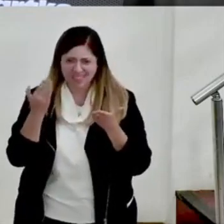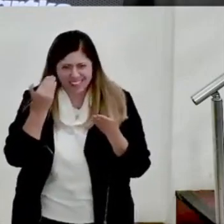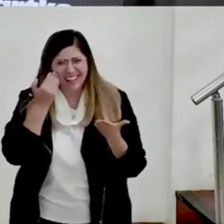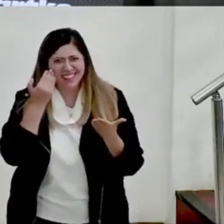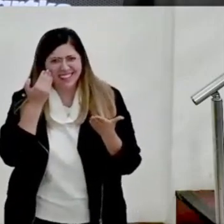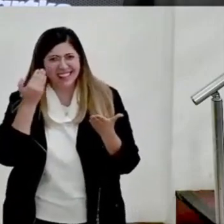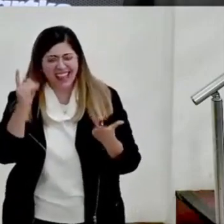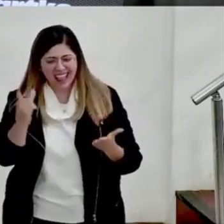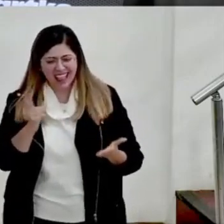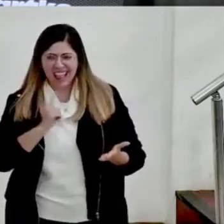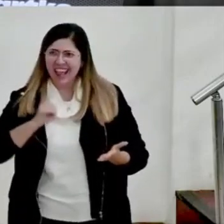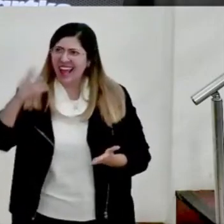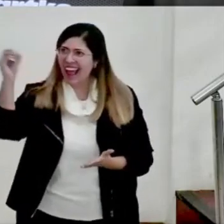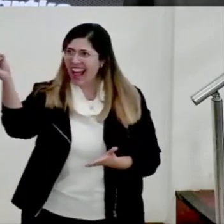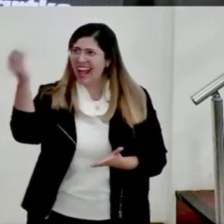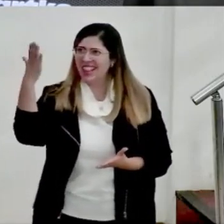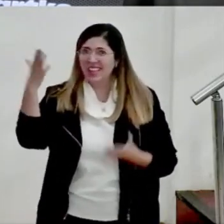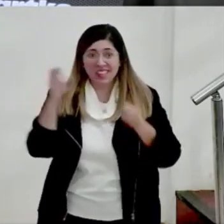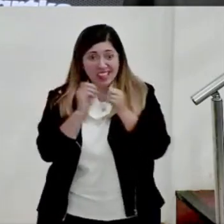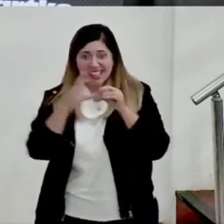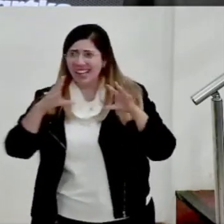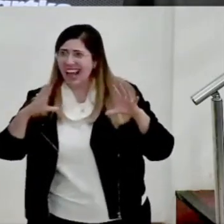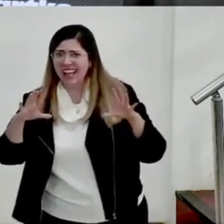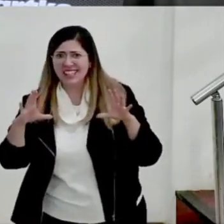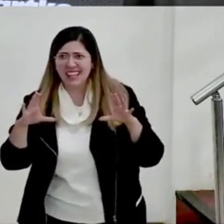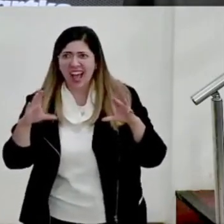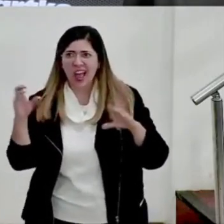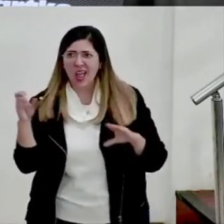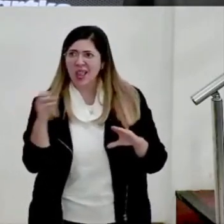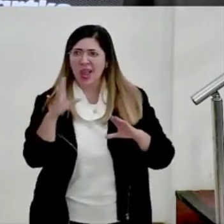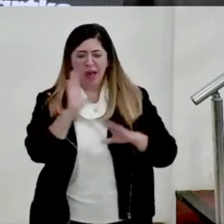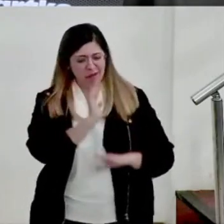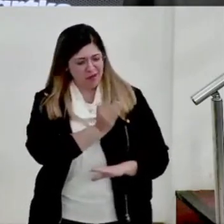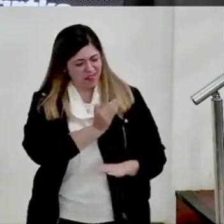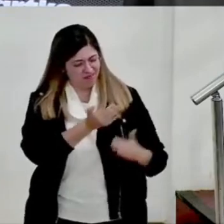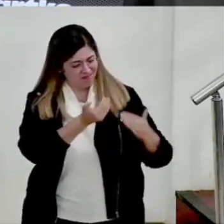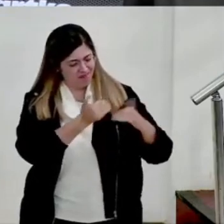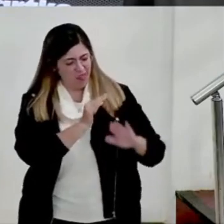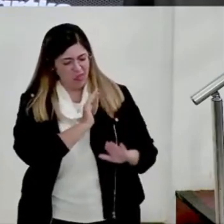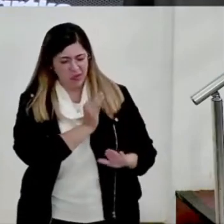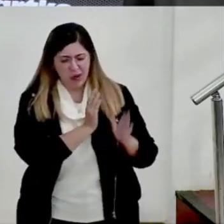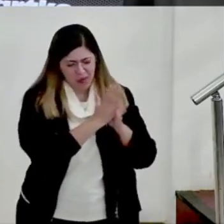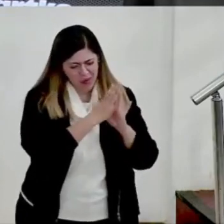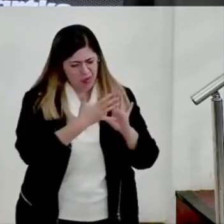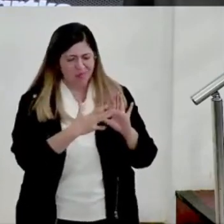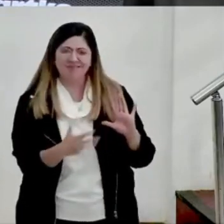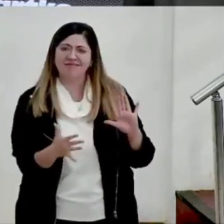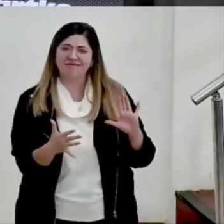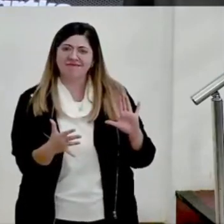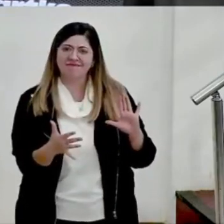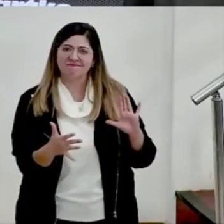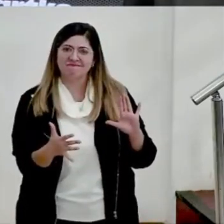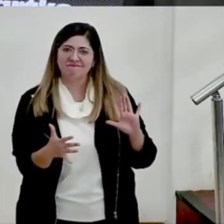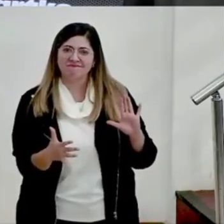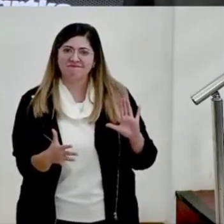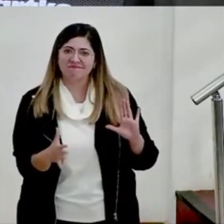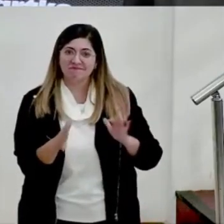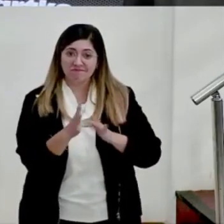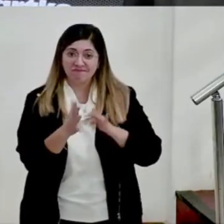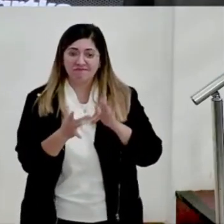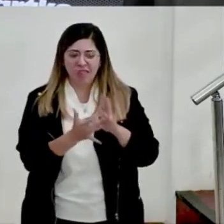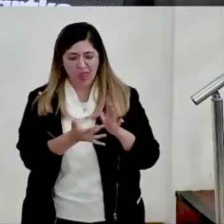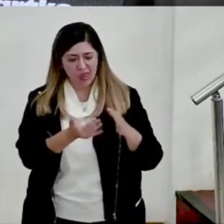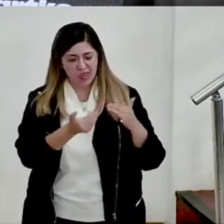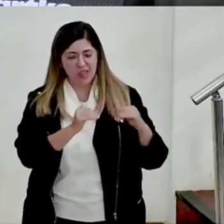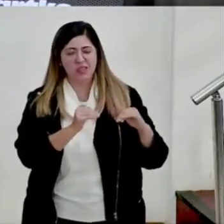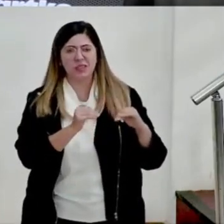a luz da nova criação no seu coração. Porque Deus fez ela resplandecer.